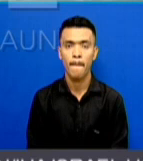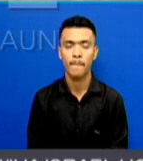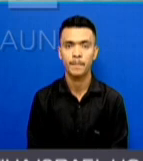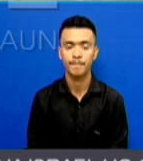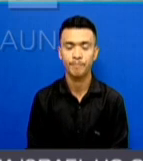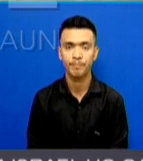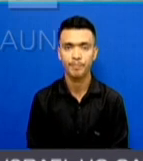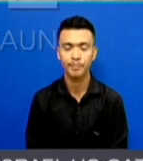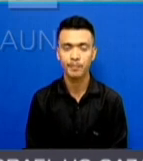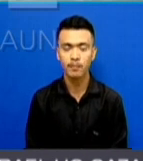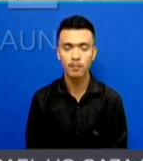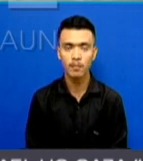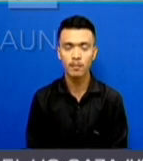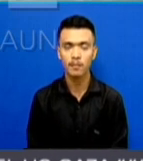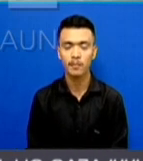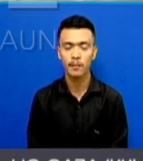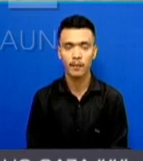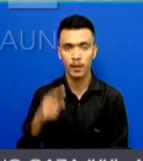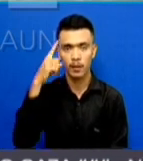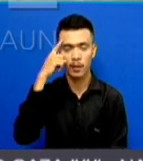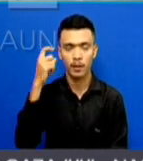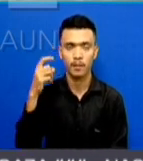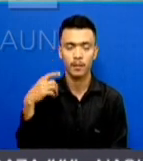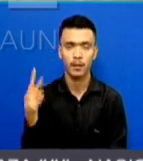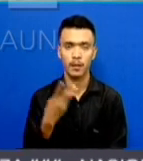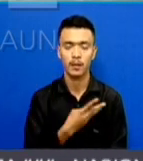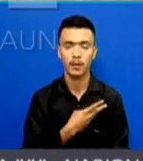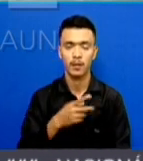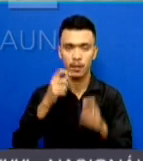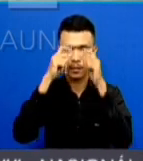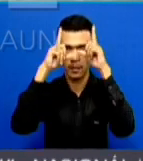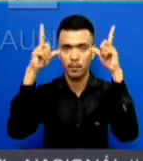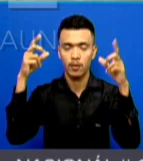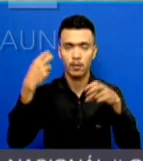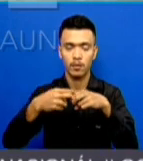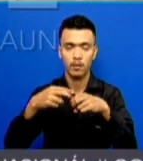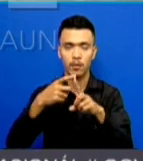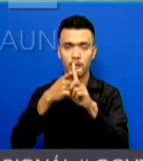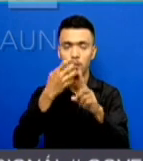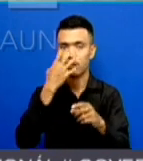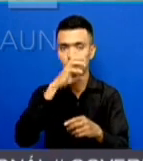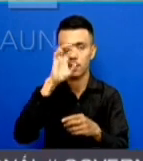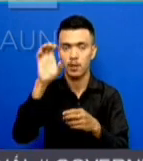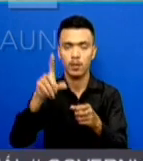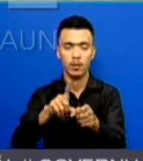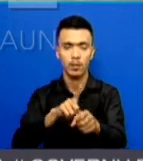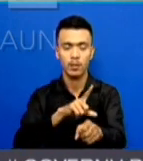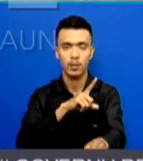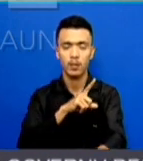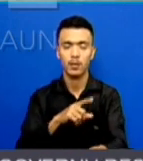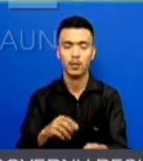paragem de ruma no beca não precisa halo, também Timor, aí tem a retang afetação, macas mais bai loronar, se opção de tem halo paragem, para